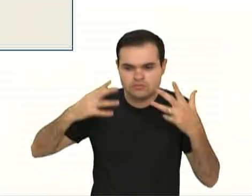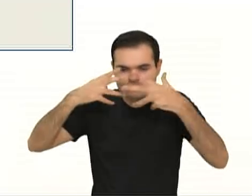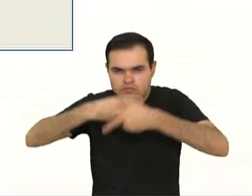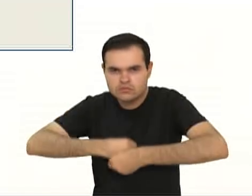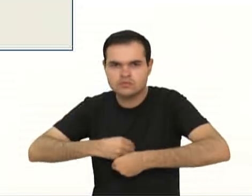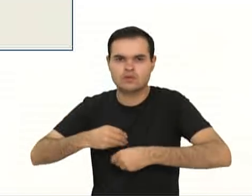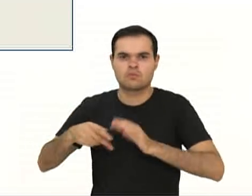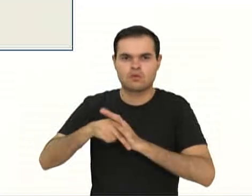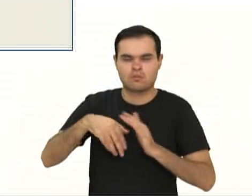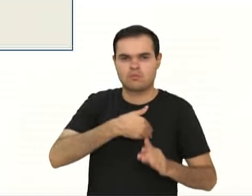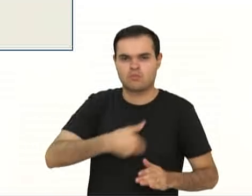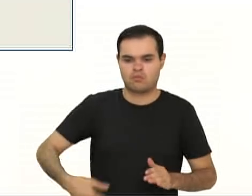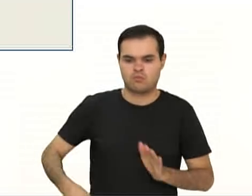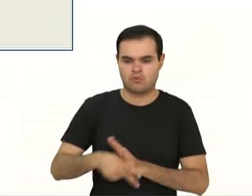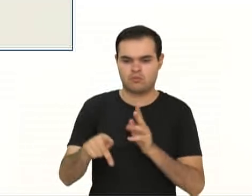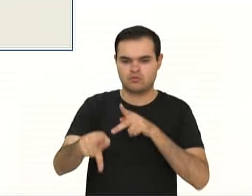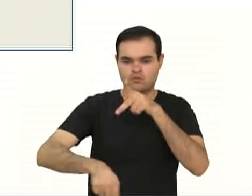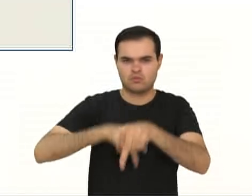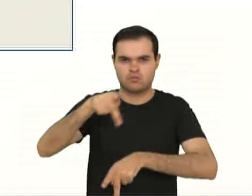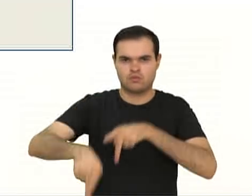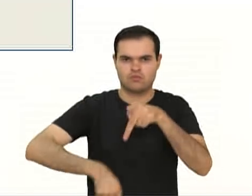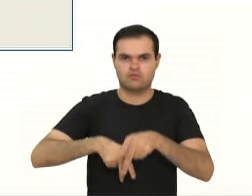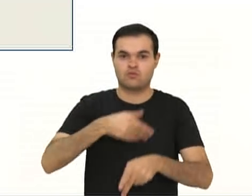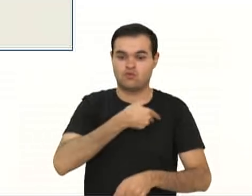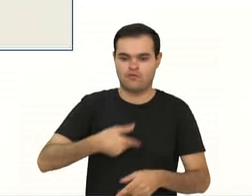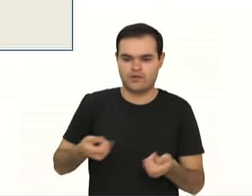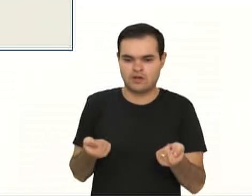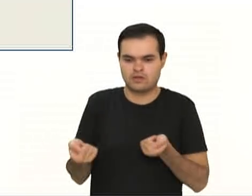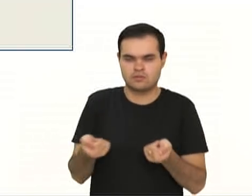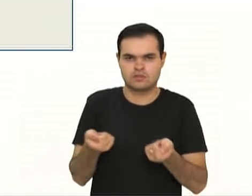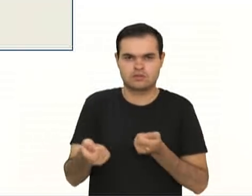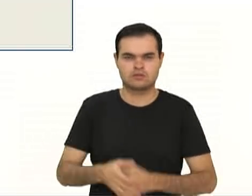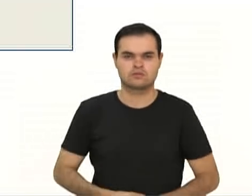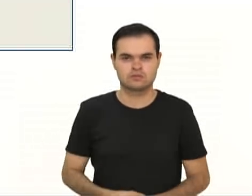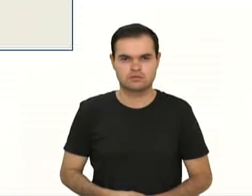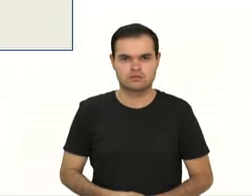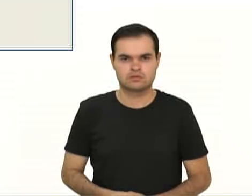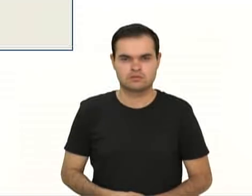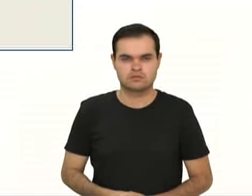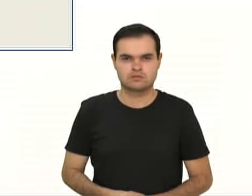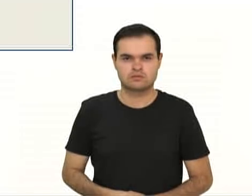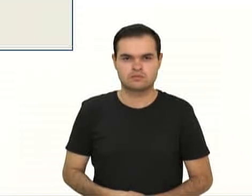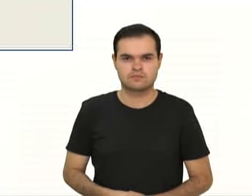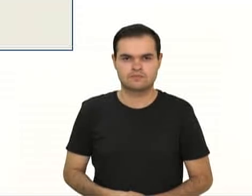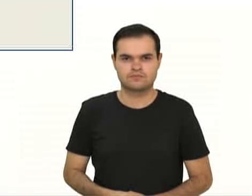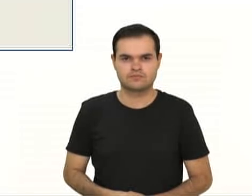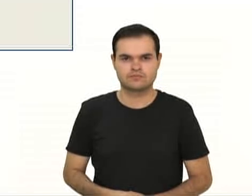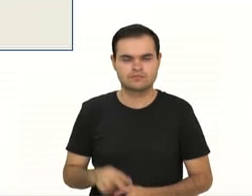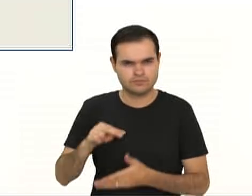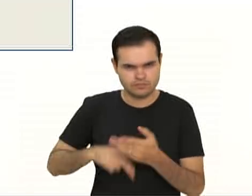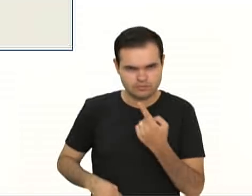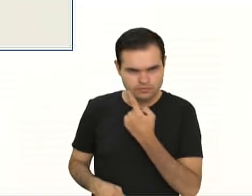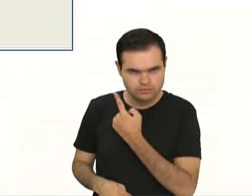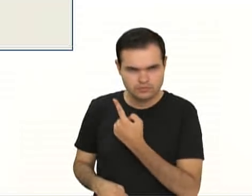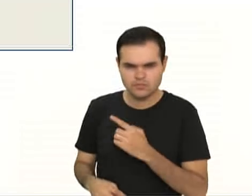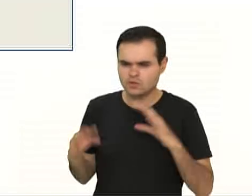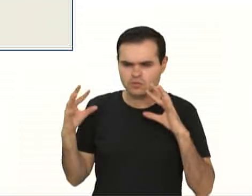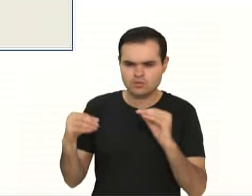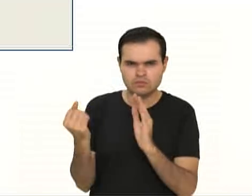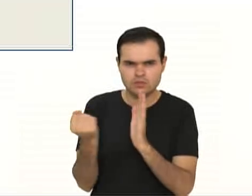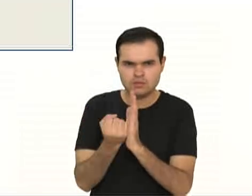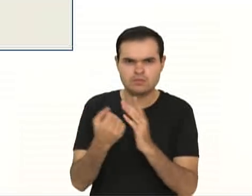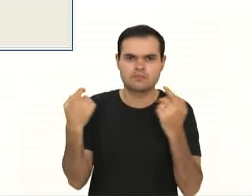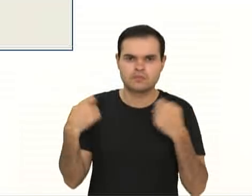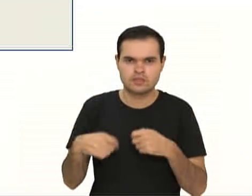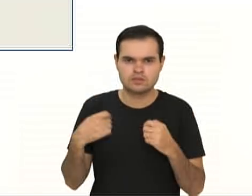povo, administrados pelas esferas de governo. Releia esse fragmento. Como todo patrimônio, ele precisa